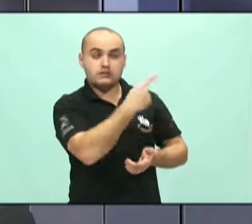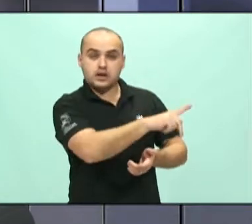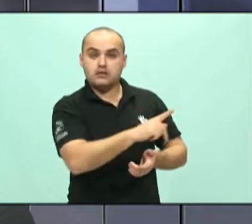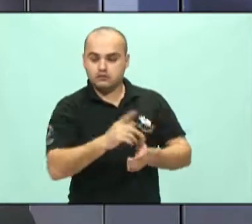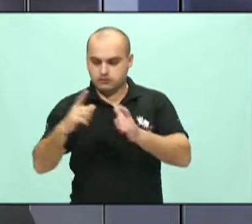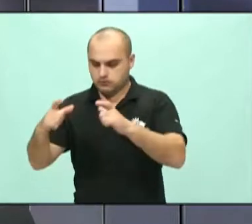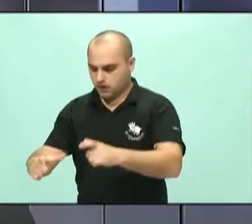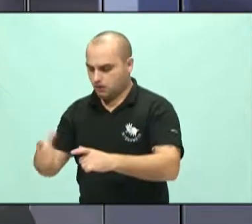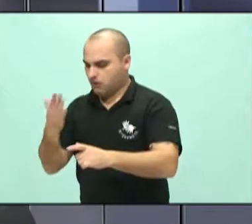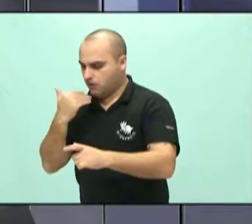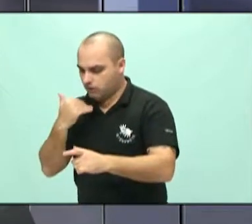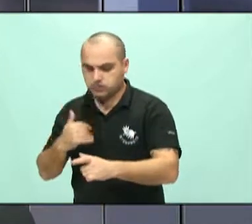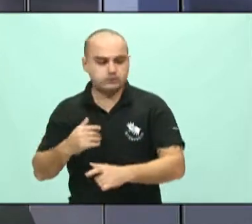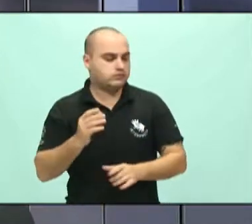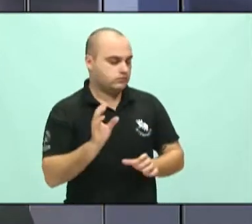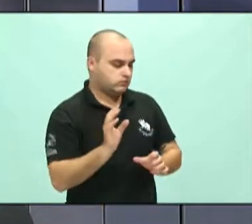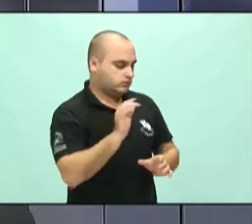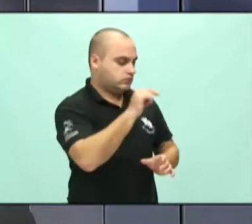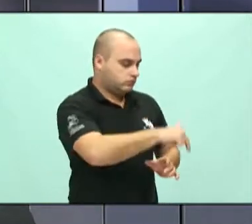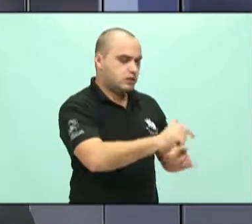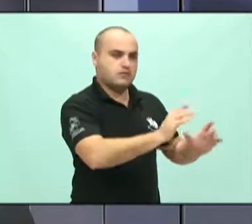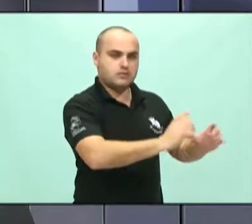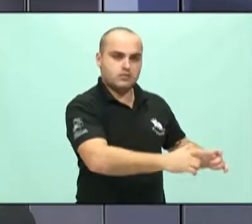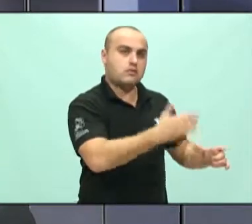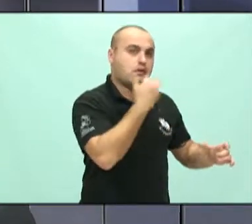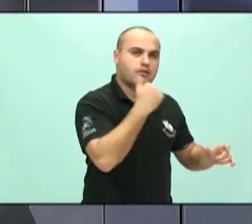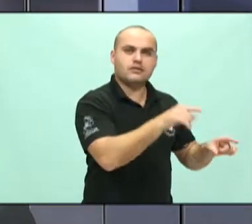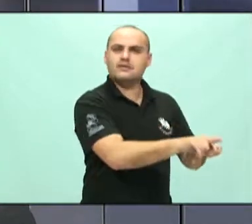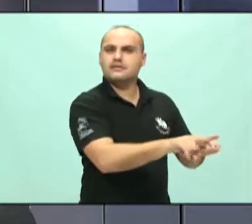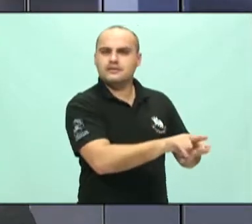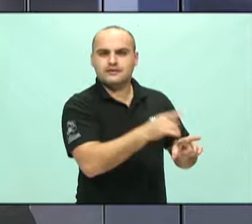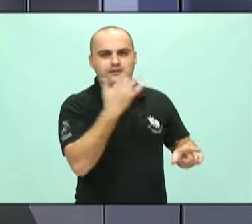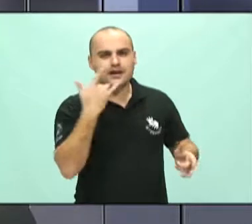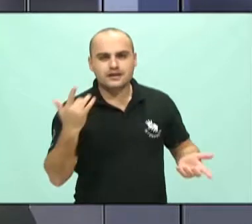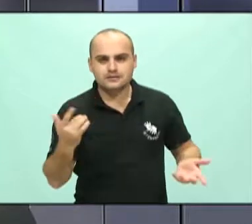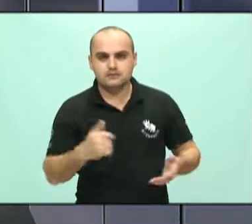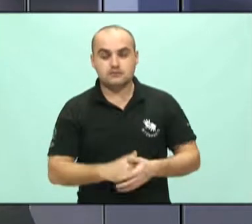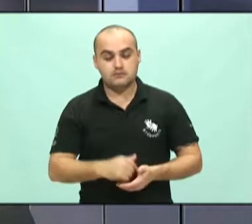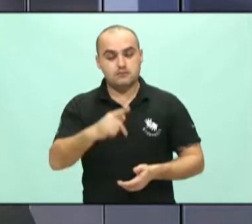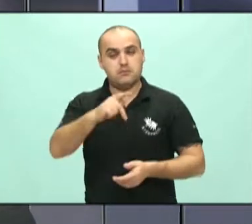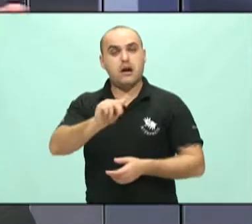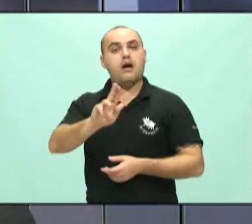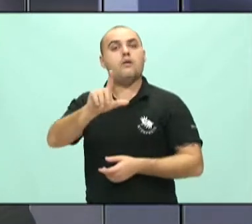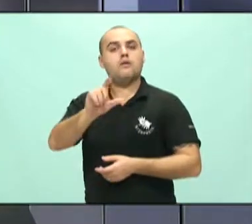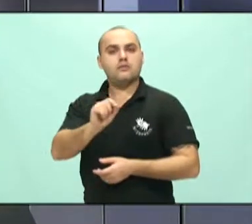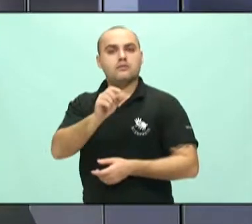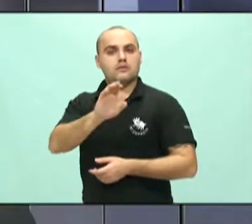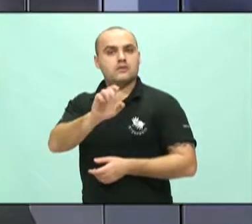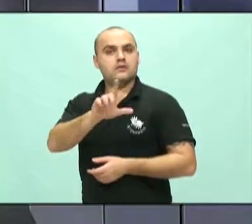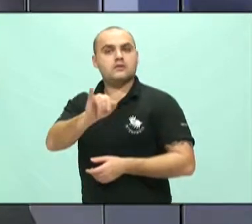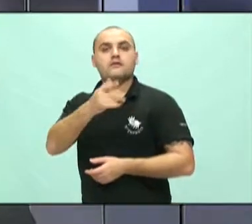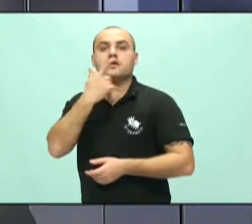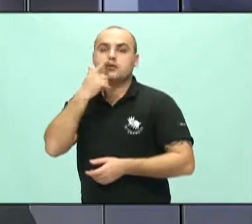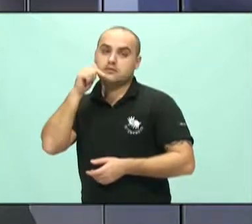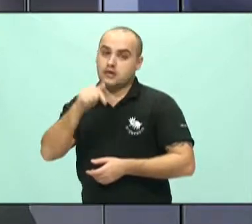nesse exemplo uma coisa que, o que está se falando, que o senhor Paulo Eli falou, de que há um